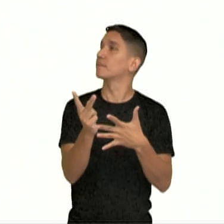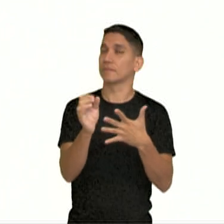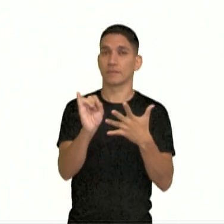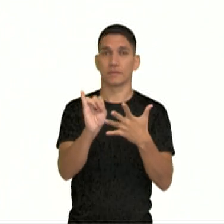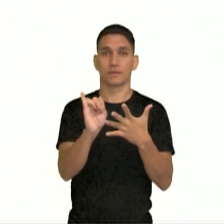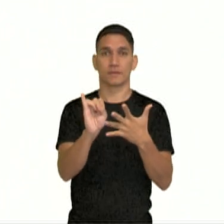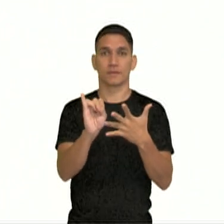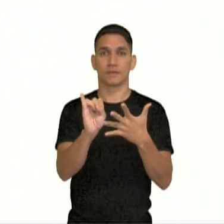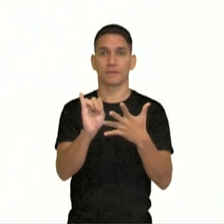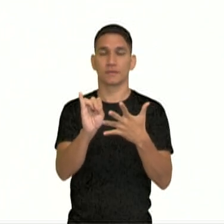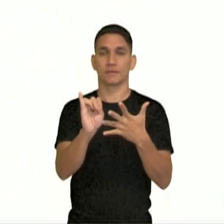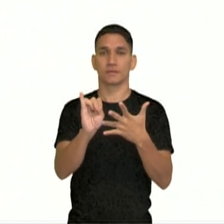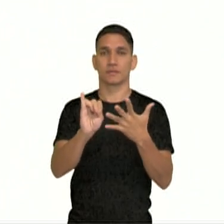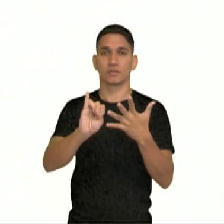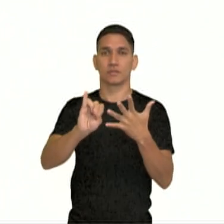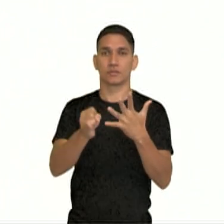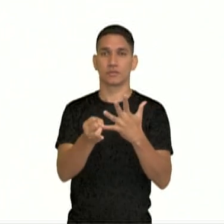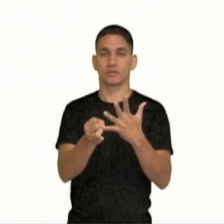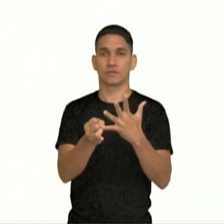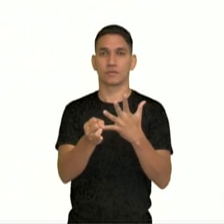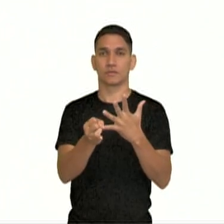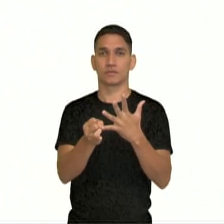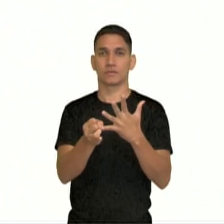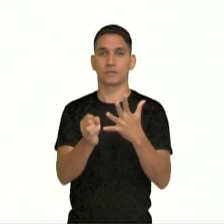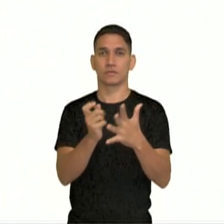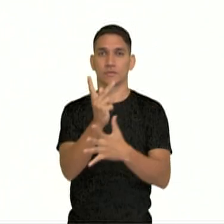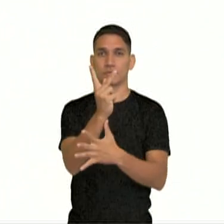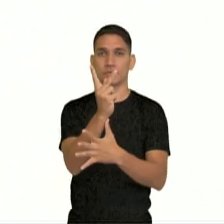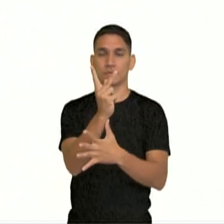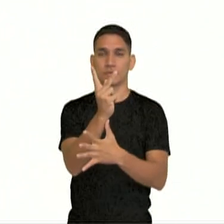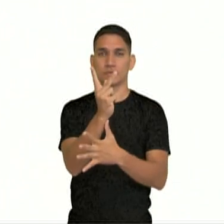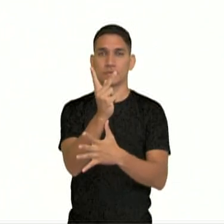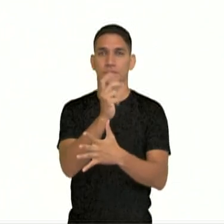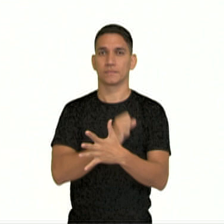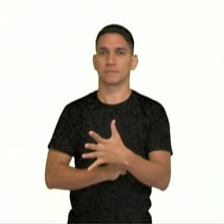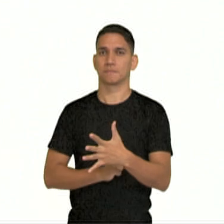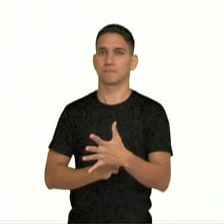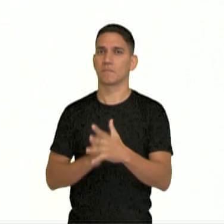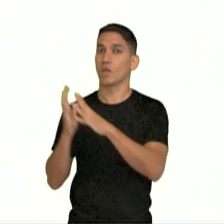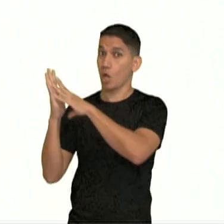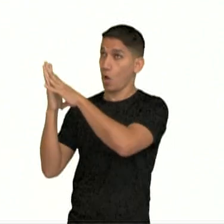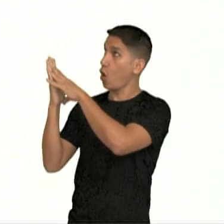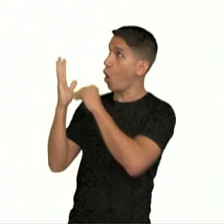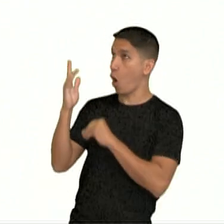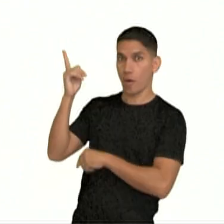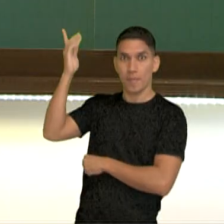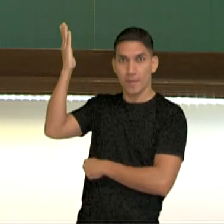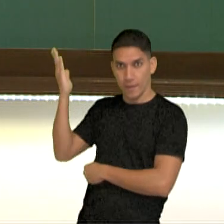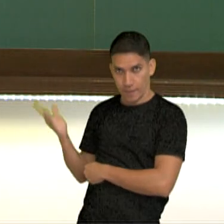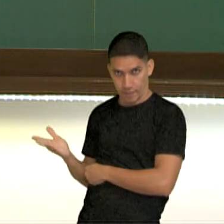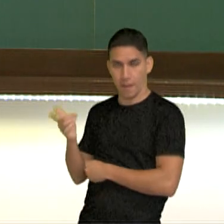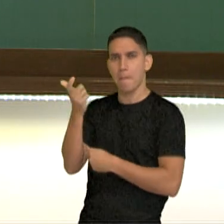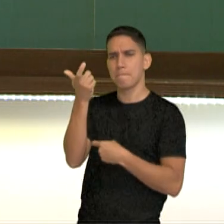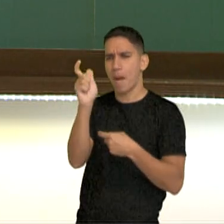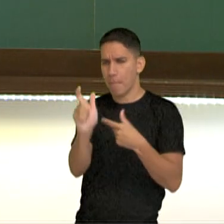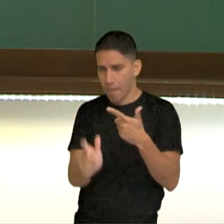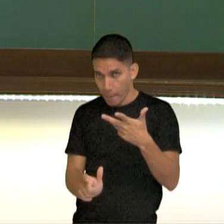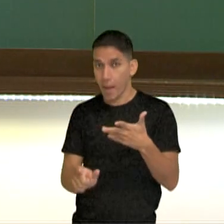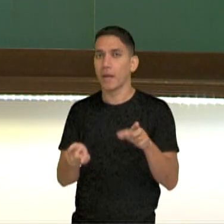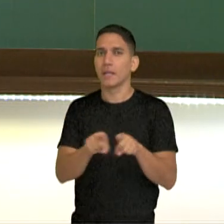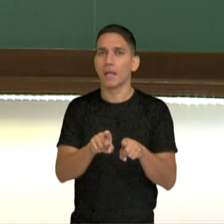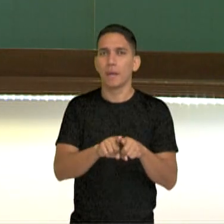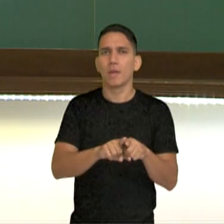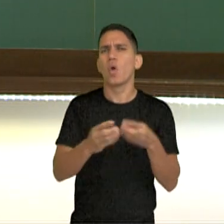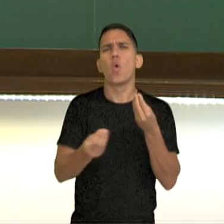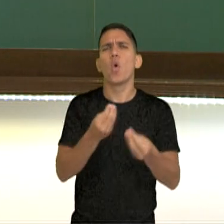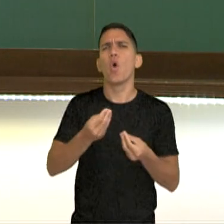grandpa, cousin, uncle, aunt. Anota então essas palavrinhas e coloca como